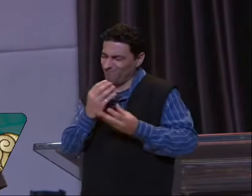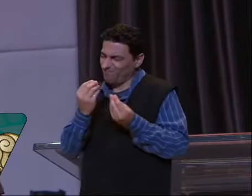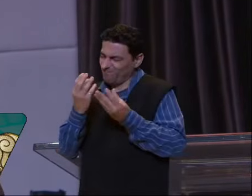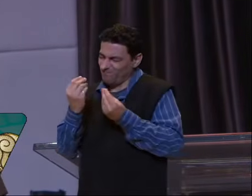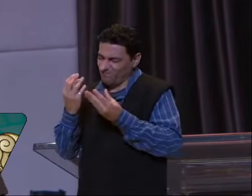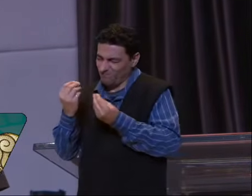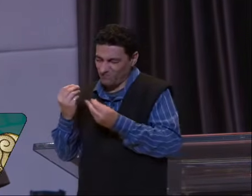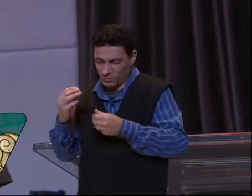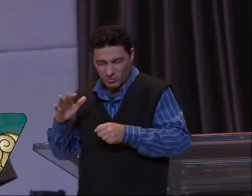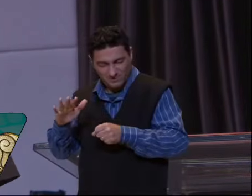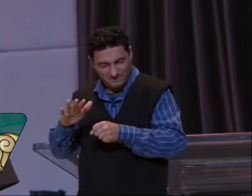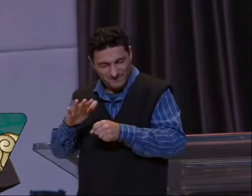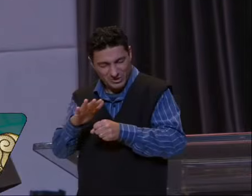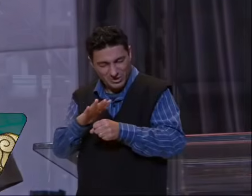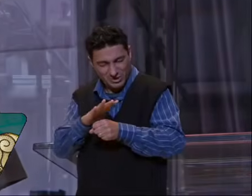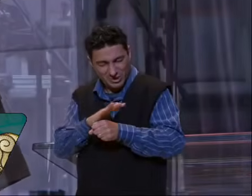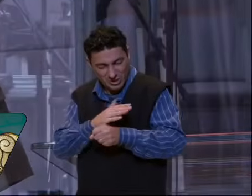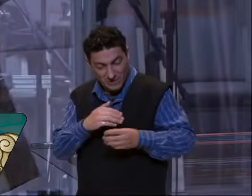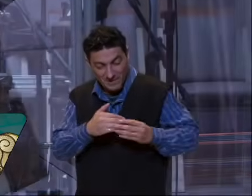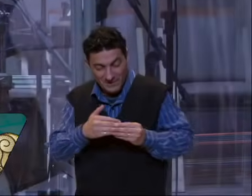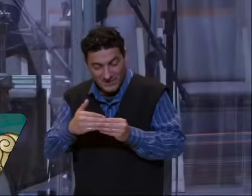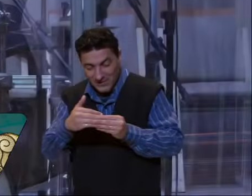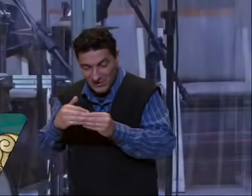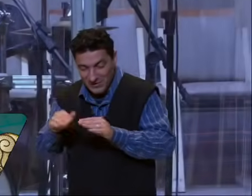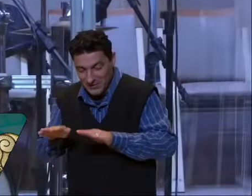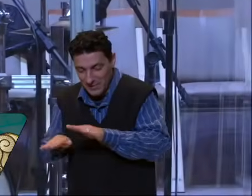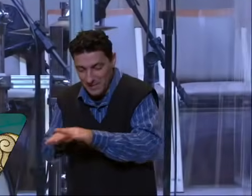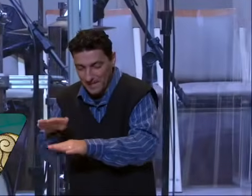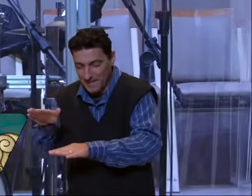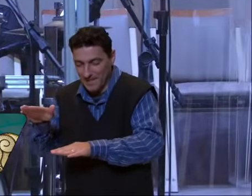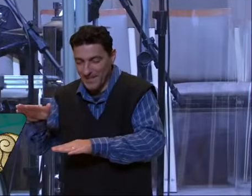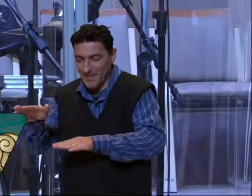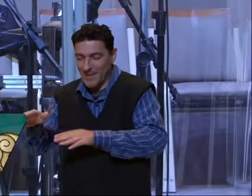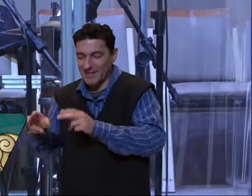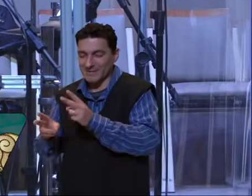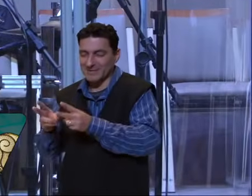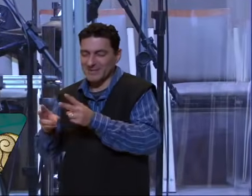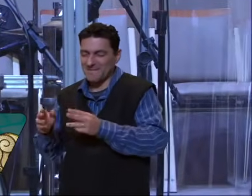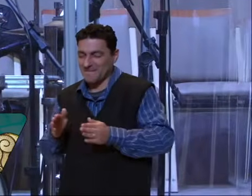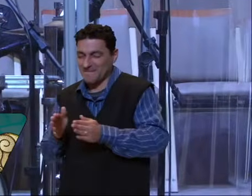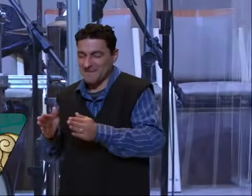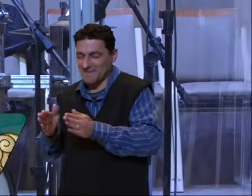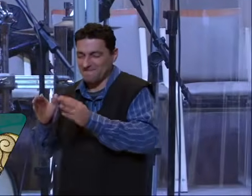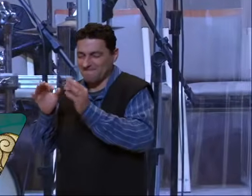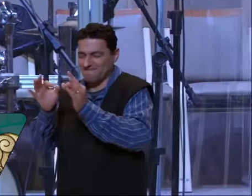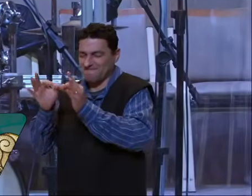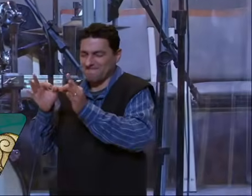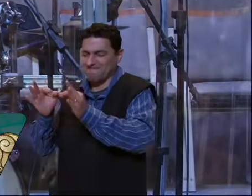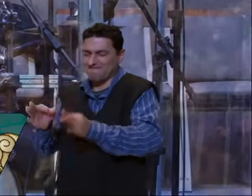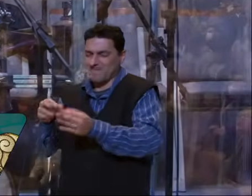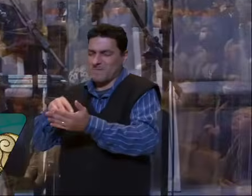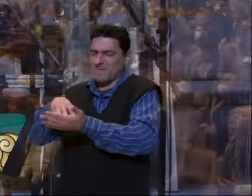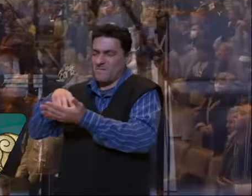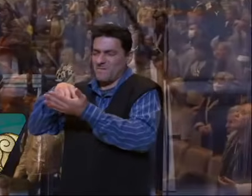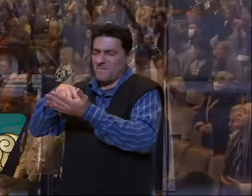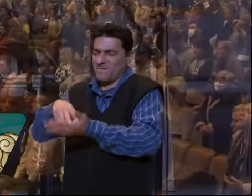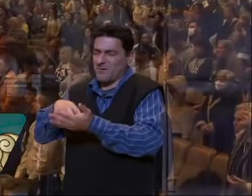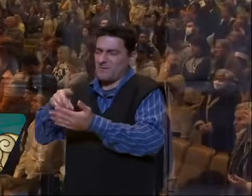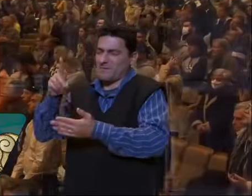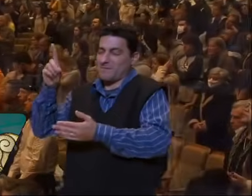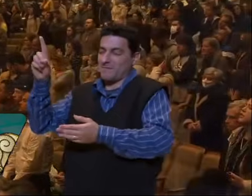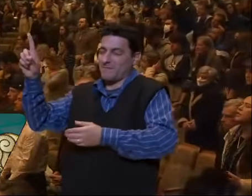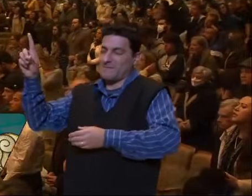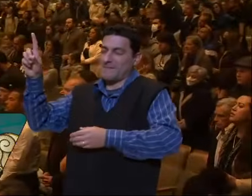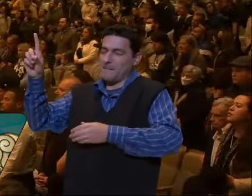meus passos, em nome de Jesus. Pai, agora sela com teu Espírito, cumpre a tua promessa, que os meus irmãos não